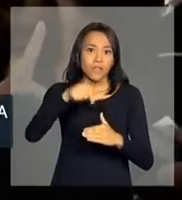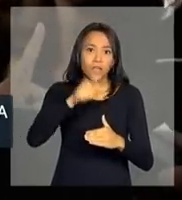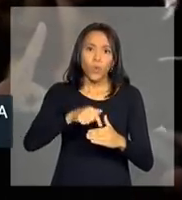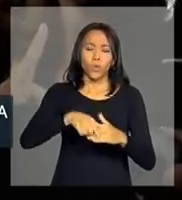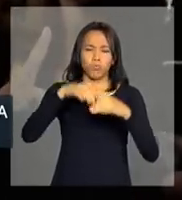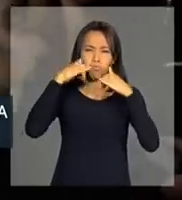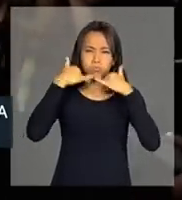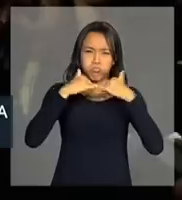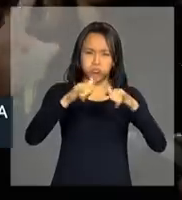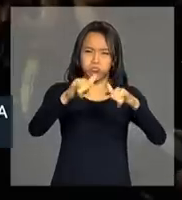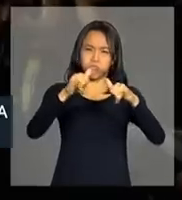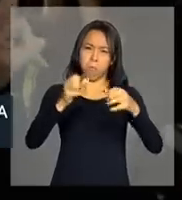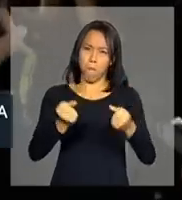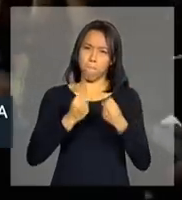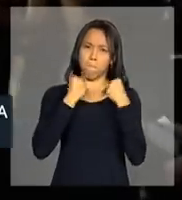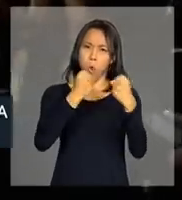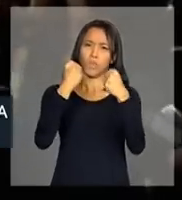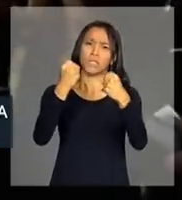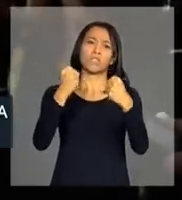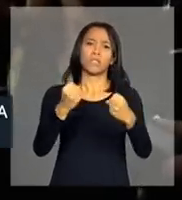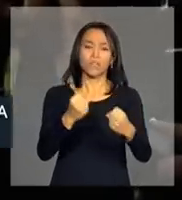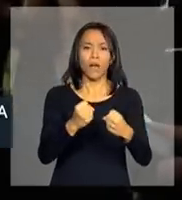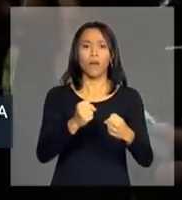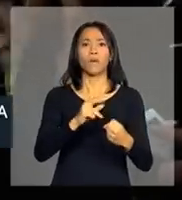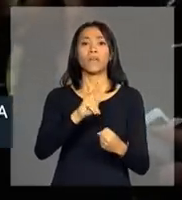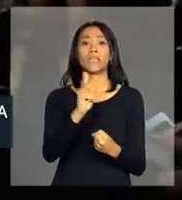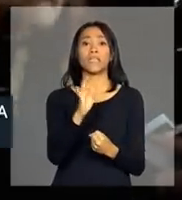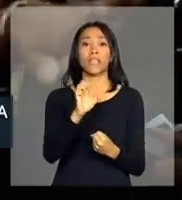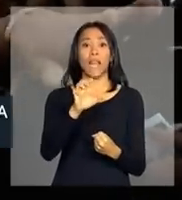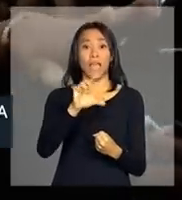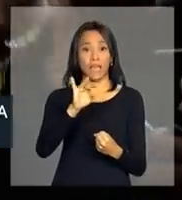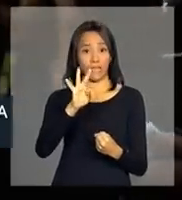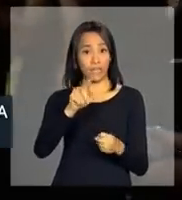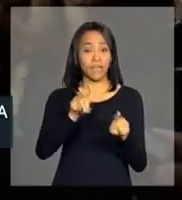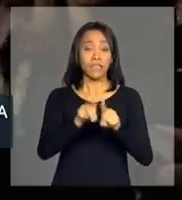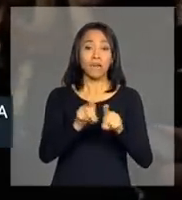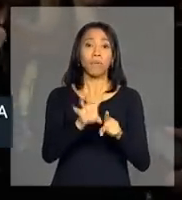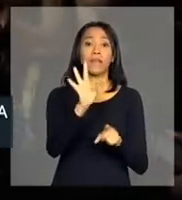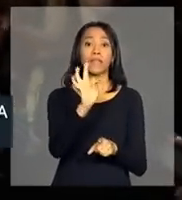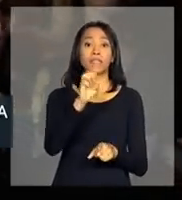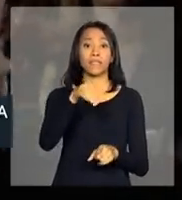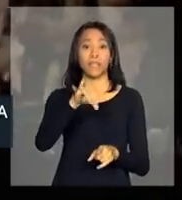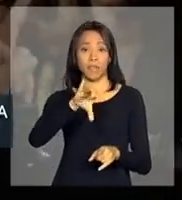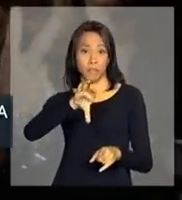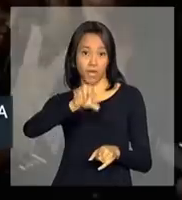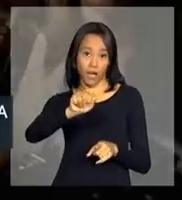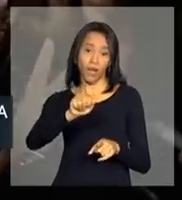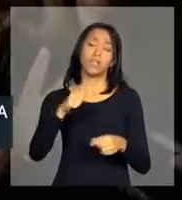geração hidrelétrica e térmica. Mas acho que mais entrou. Isso é uma coisa. Segunda coisa,